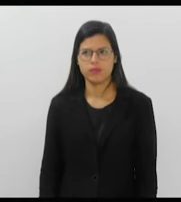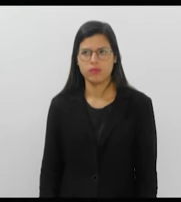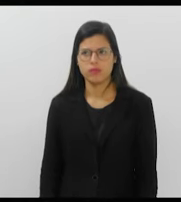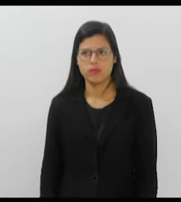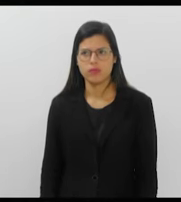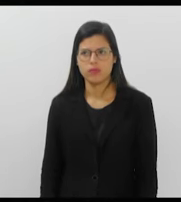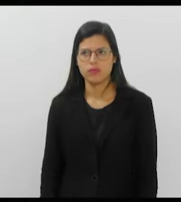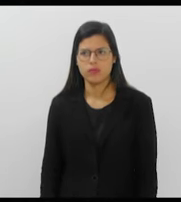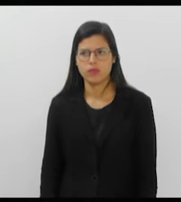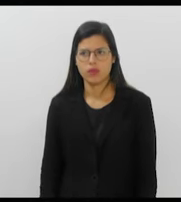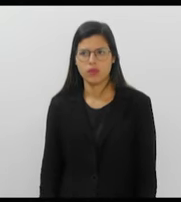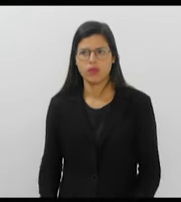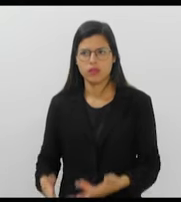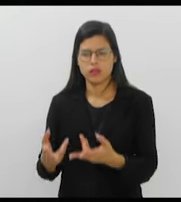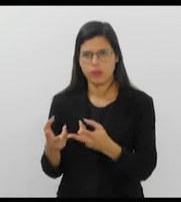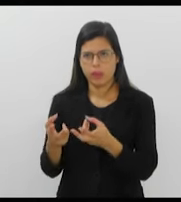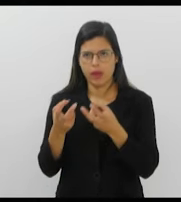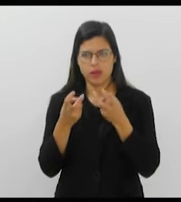do que a gente vê,